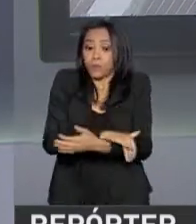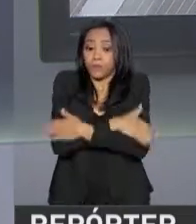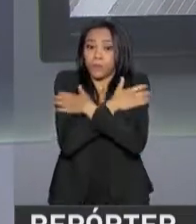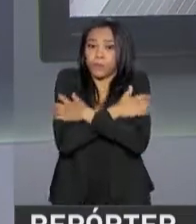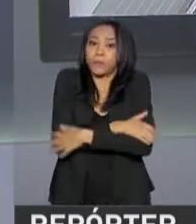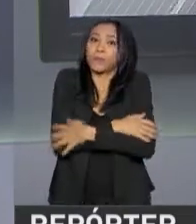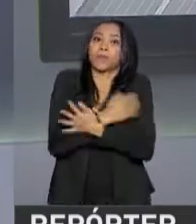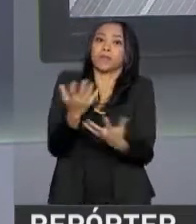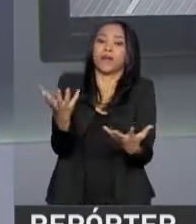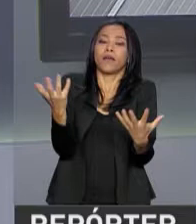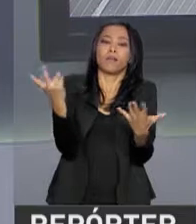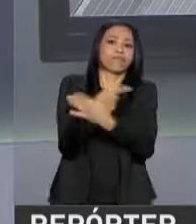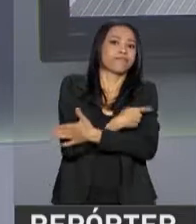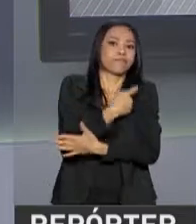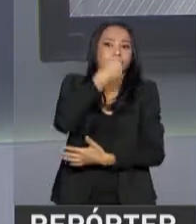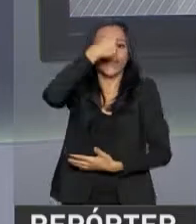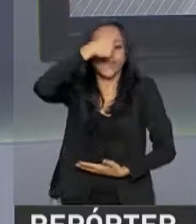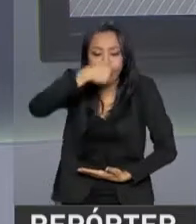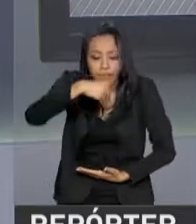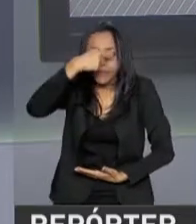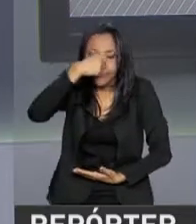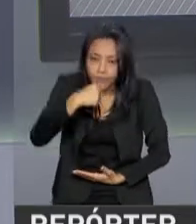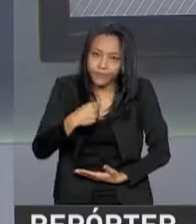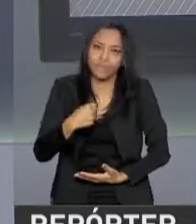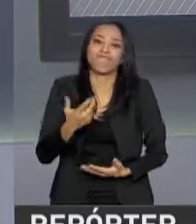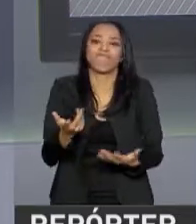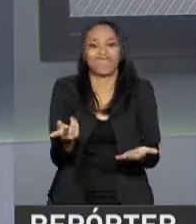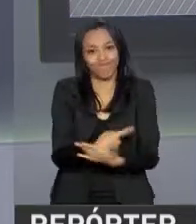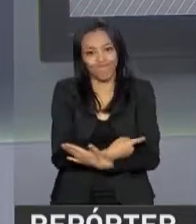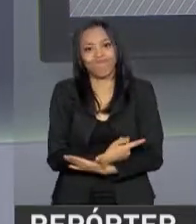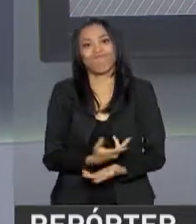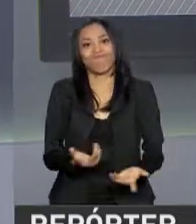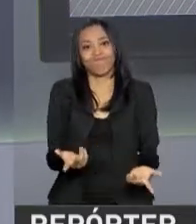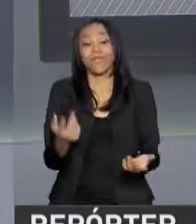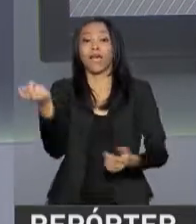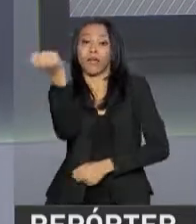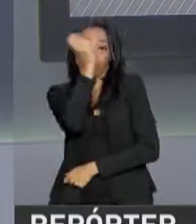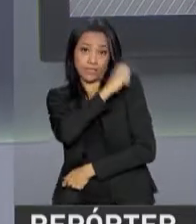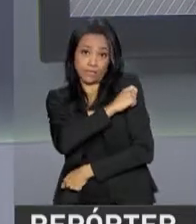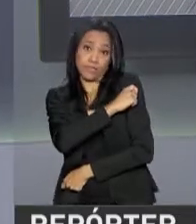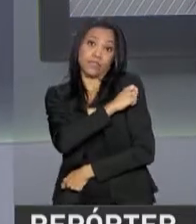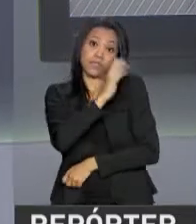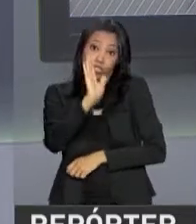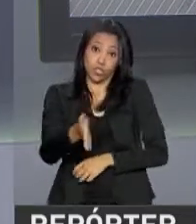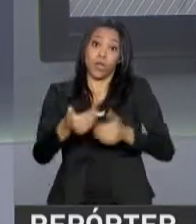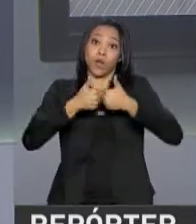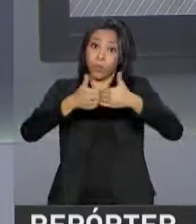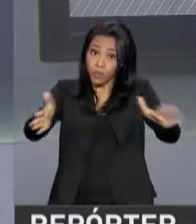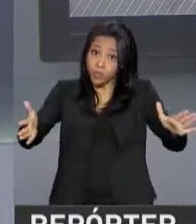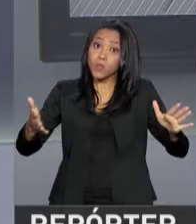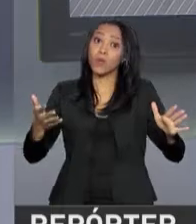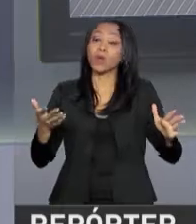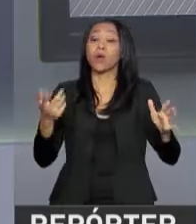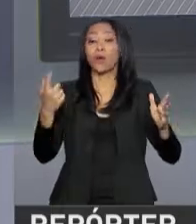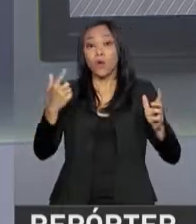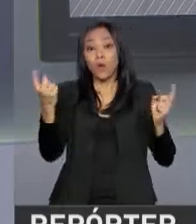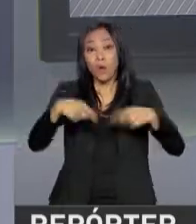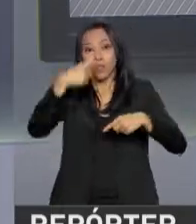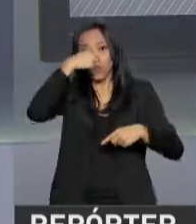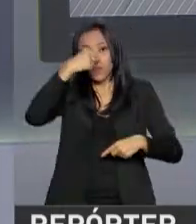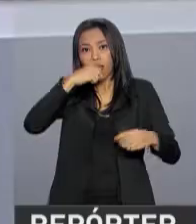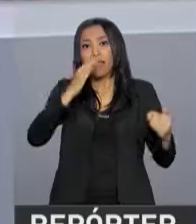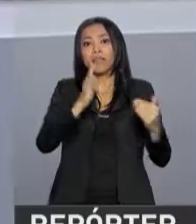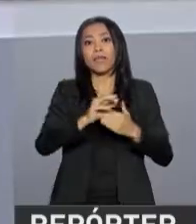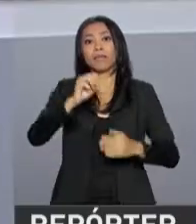e os resfriados então é bom se prevenir a campanha de vacinação contra influenza já começou e segue até 1º de